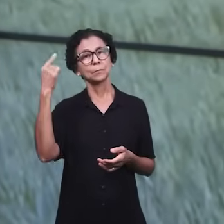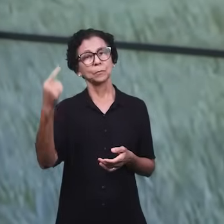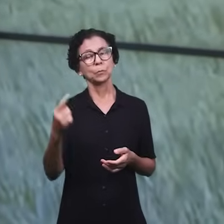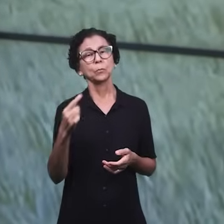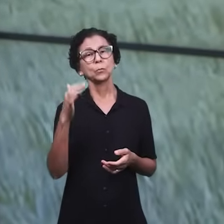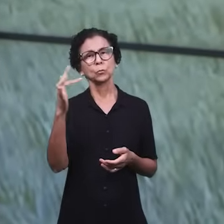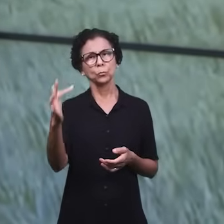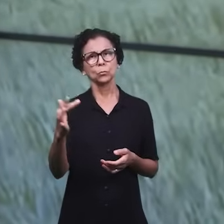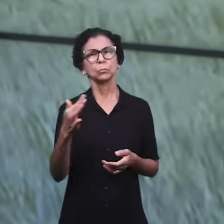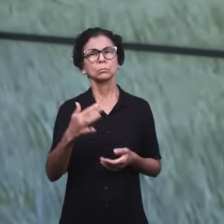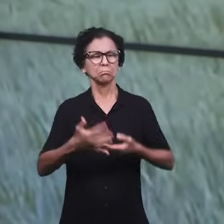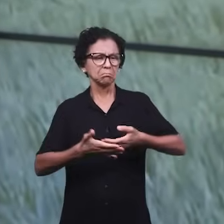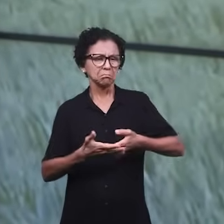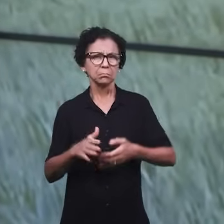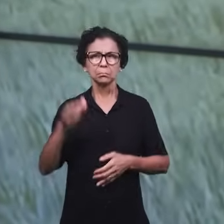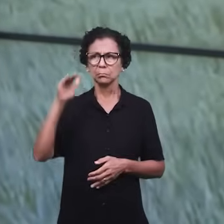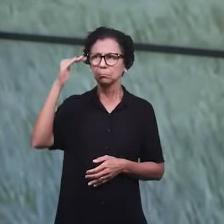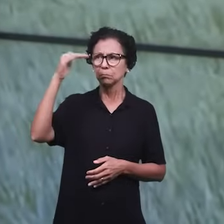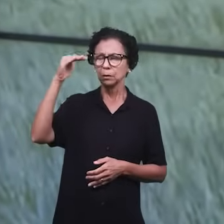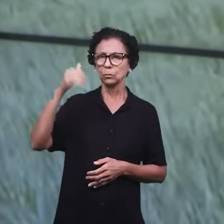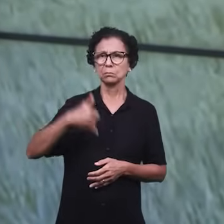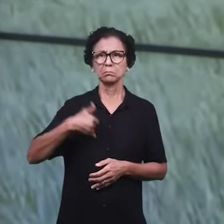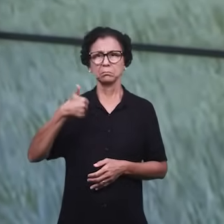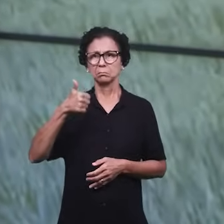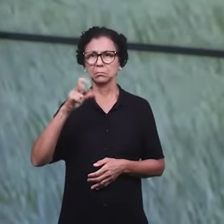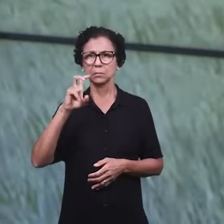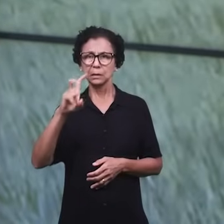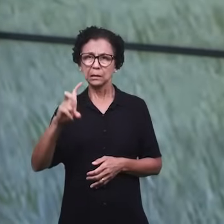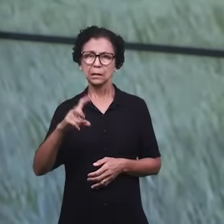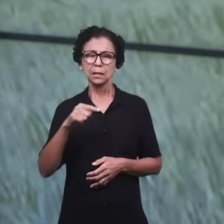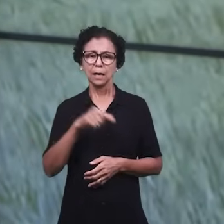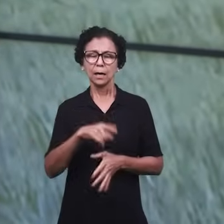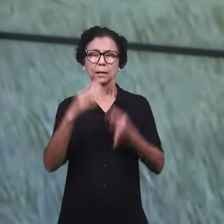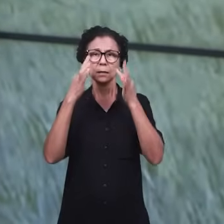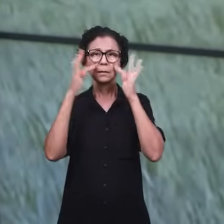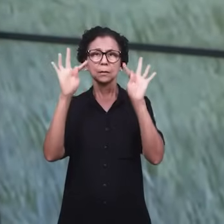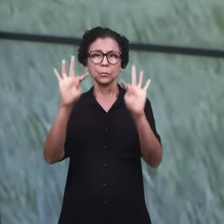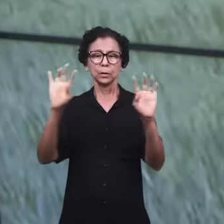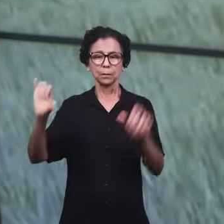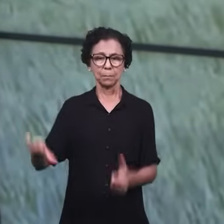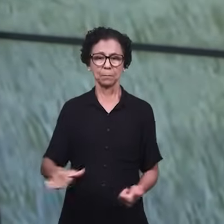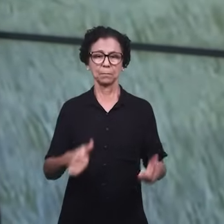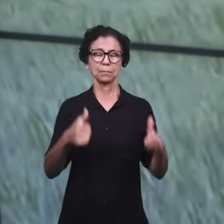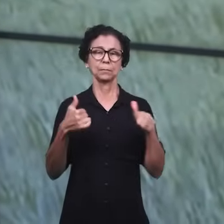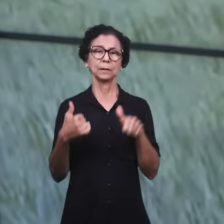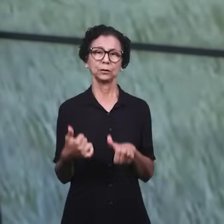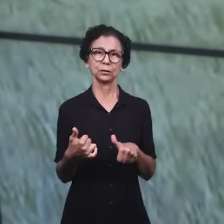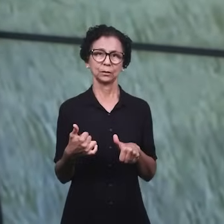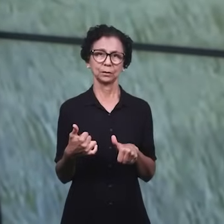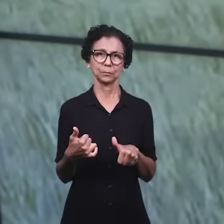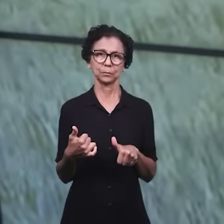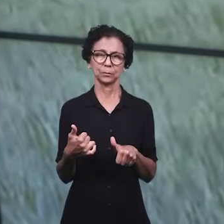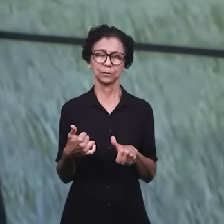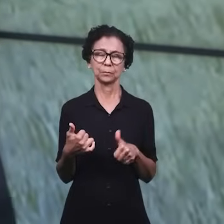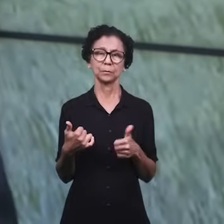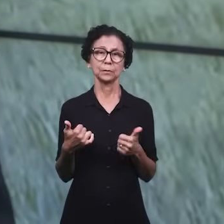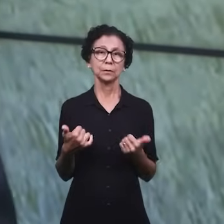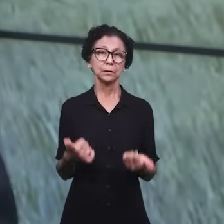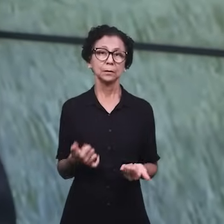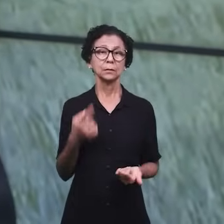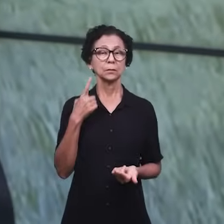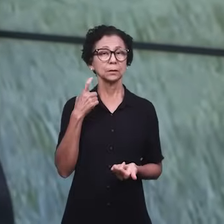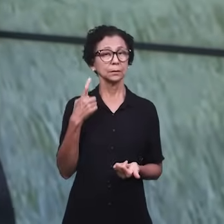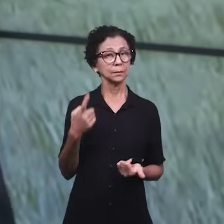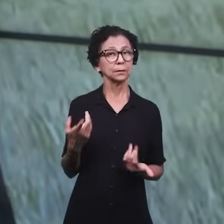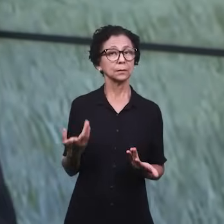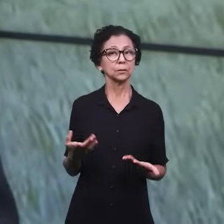Senhor então cabe até é até recomendável que o pastor Dê essa explicação na consagração de a criança porque vai ter muitos